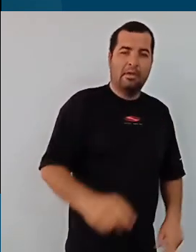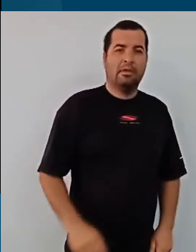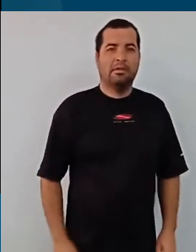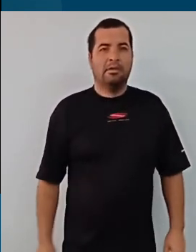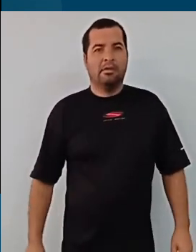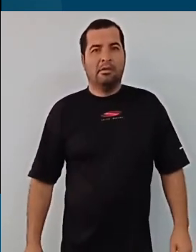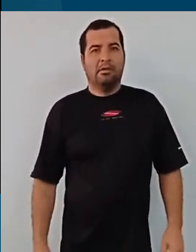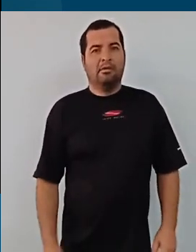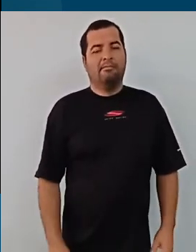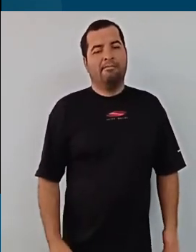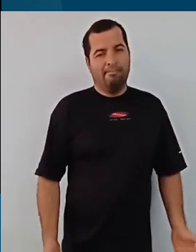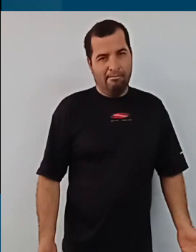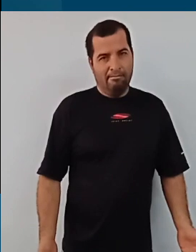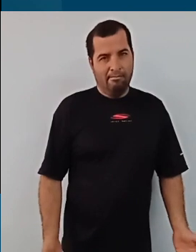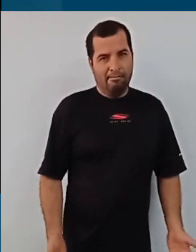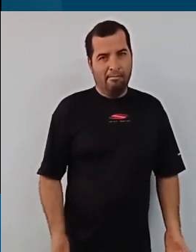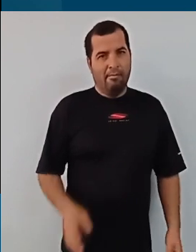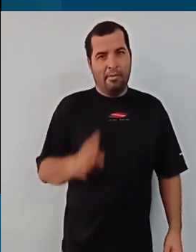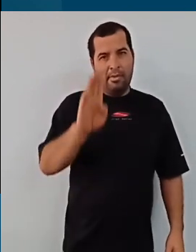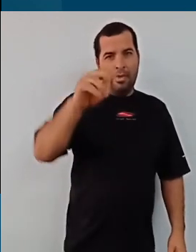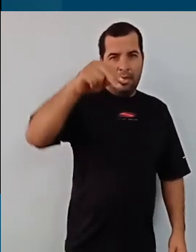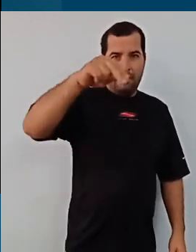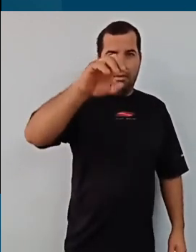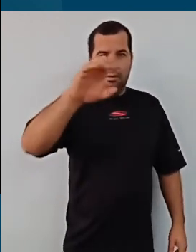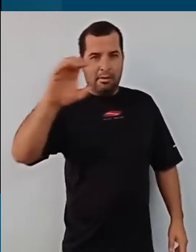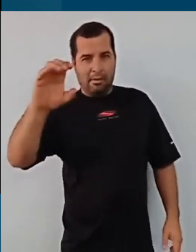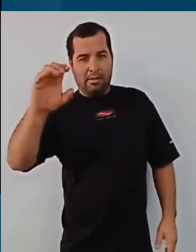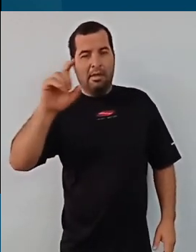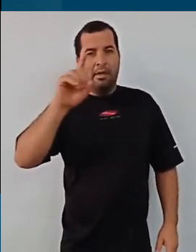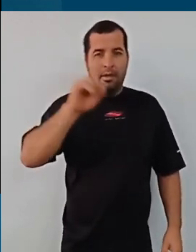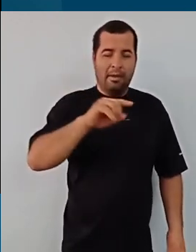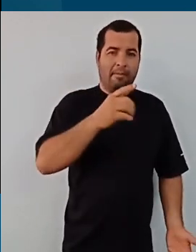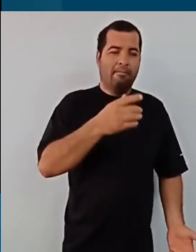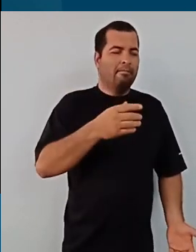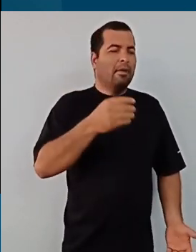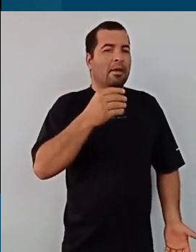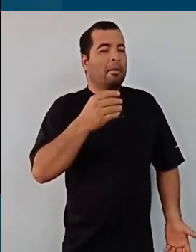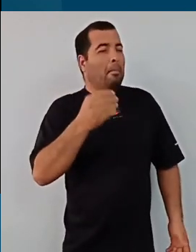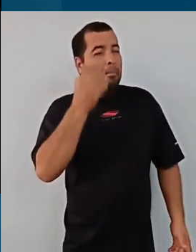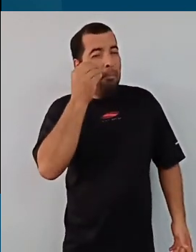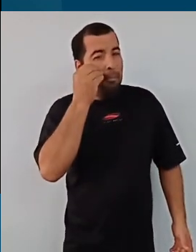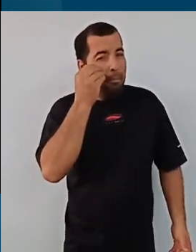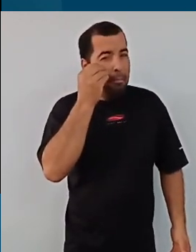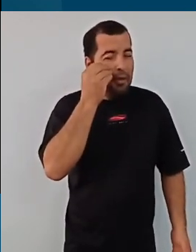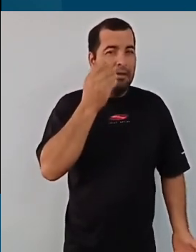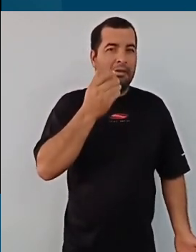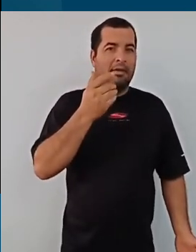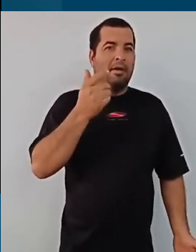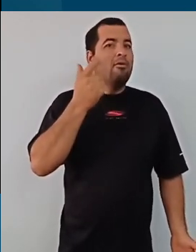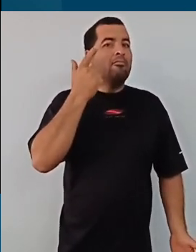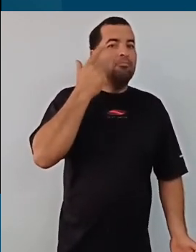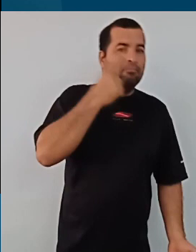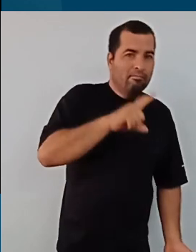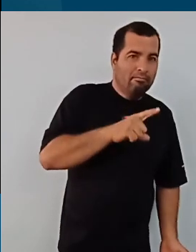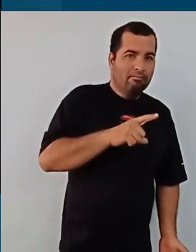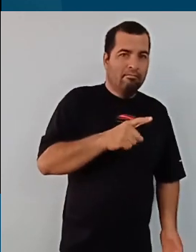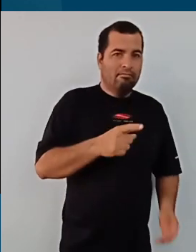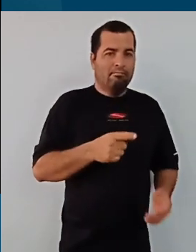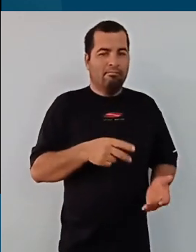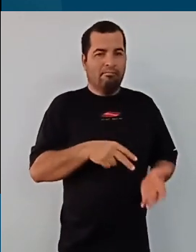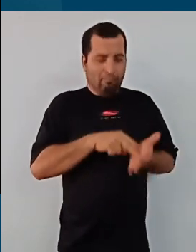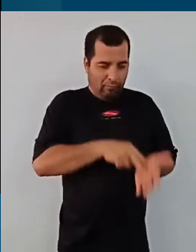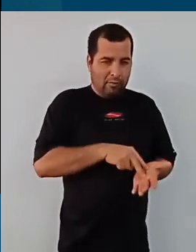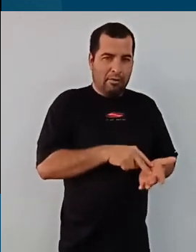estado. A base é uma tentativa de alguma homogeneização, de alguma